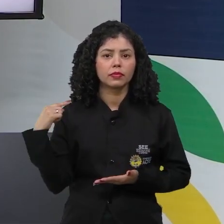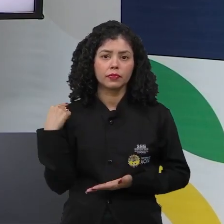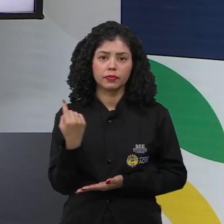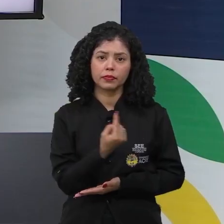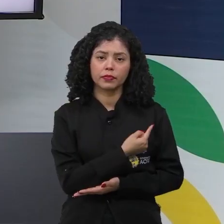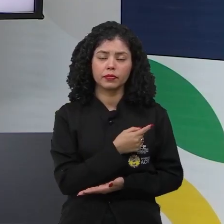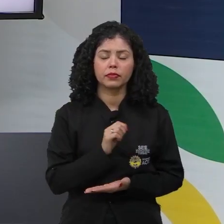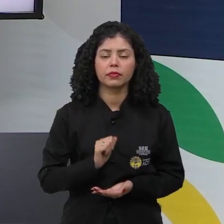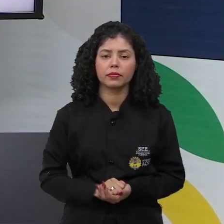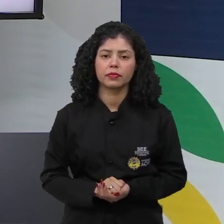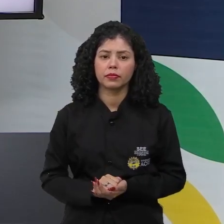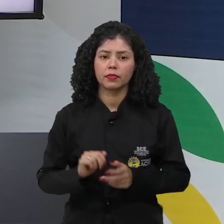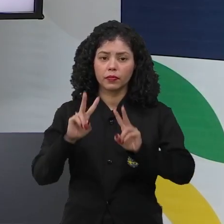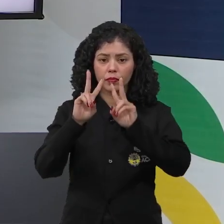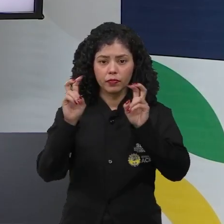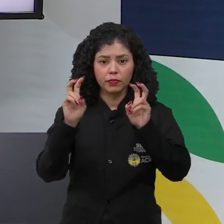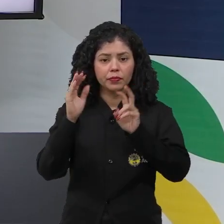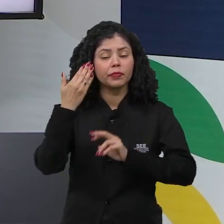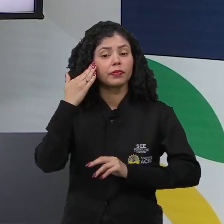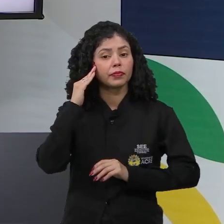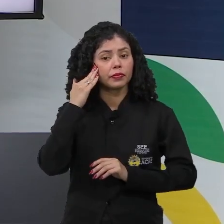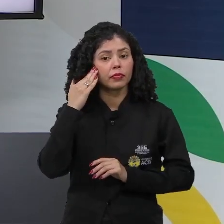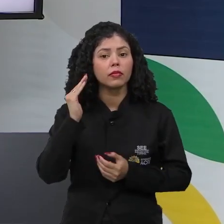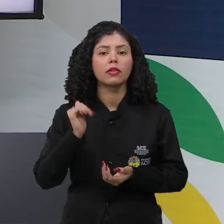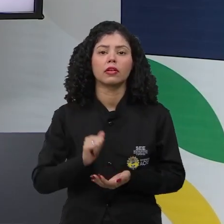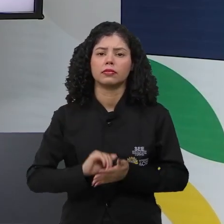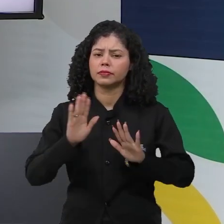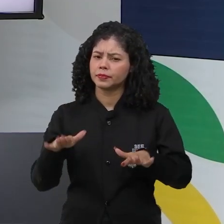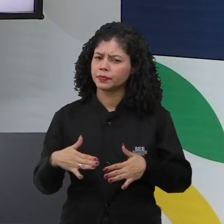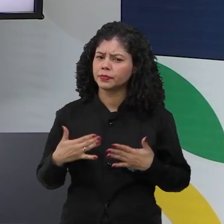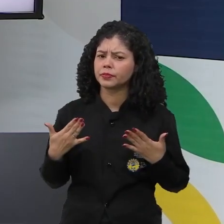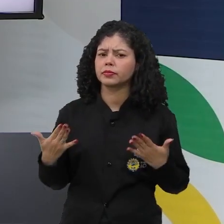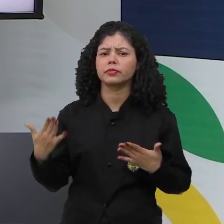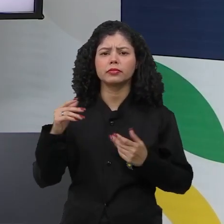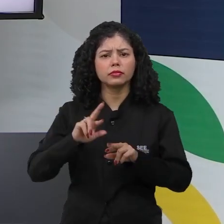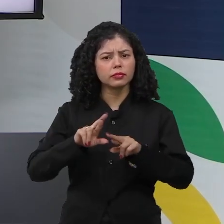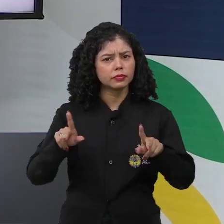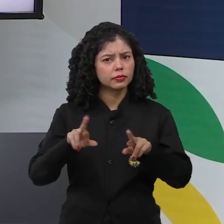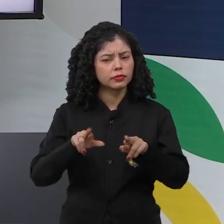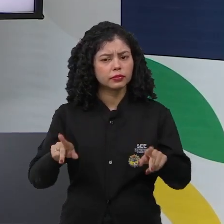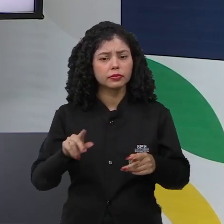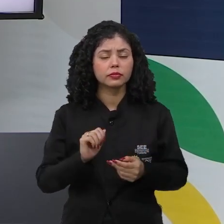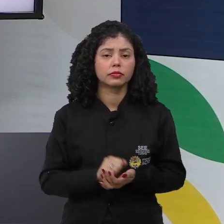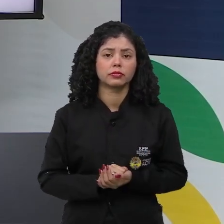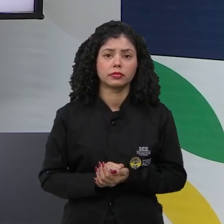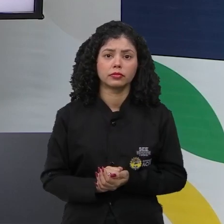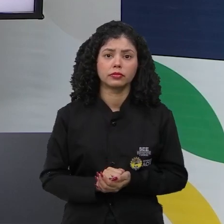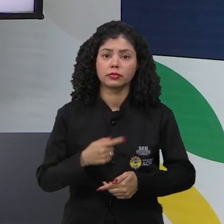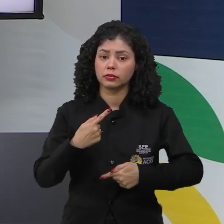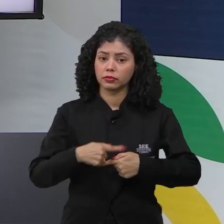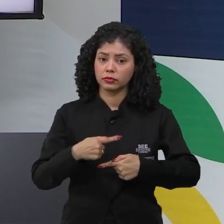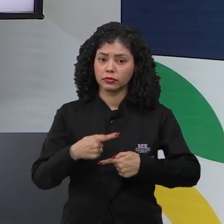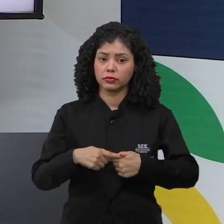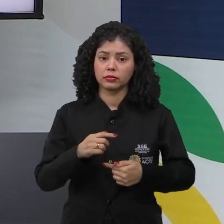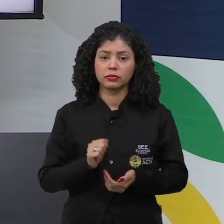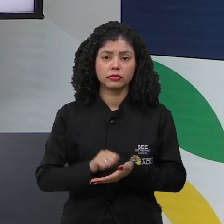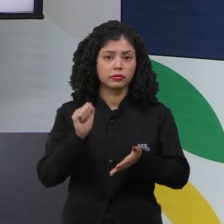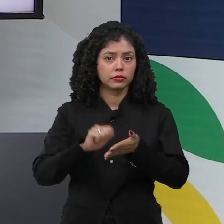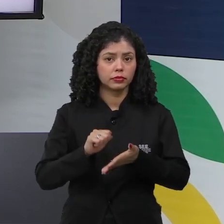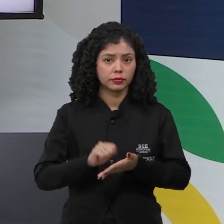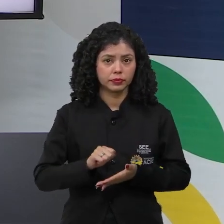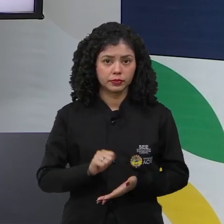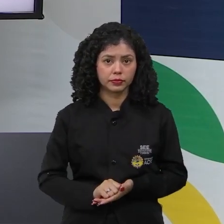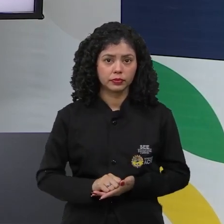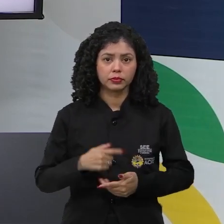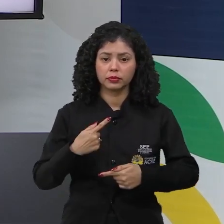hoje vocês irão compreender qual é a diferença entre gramática prescritiva